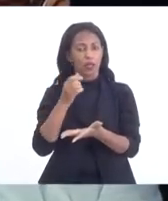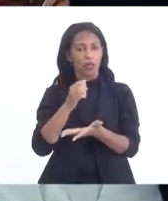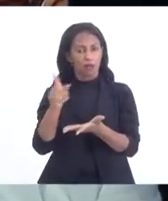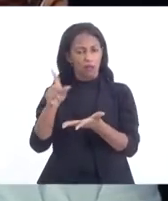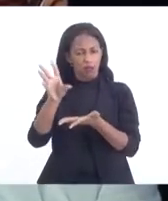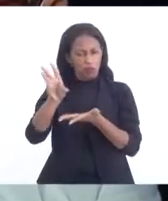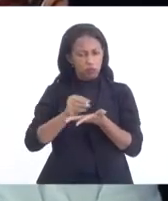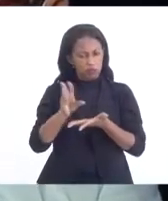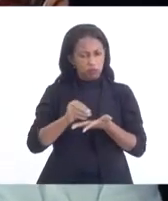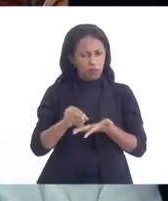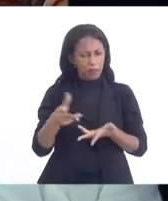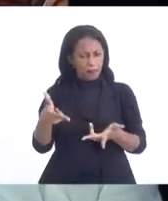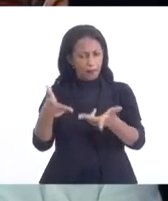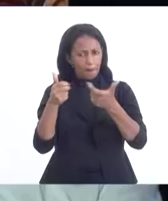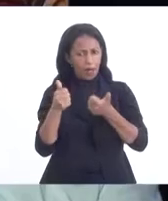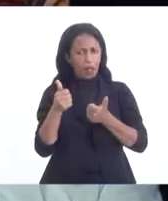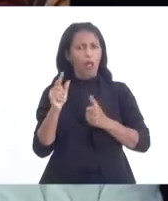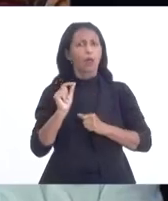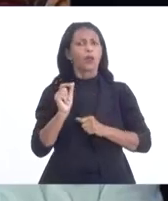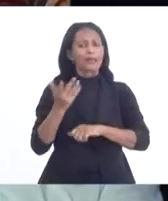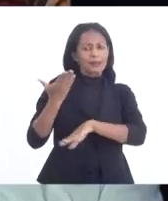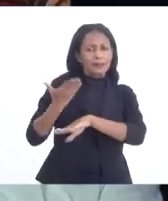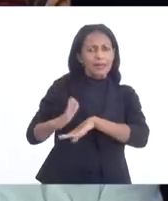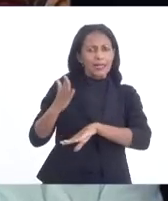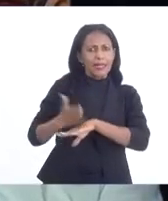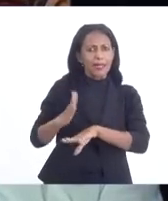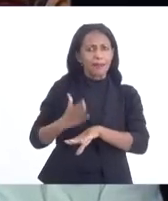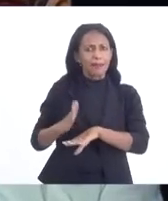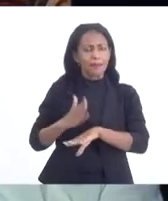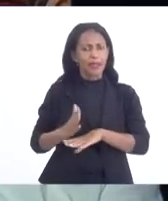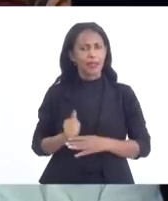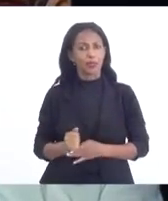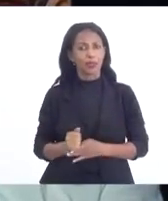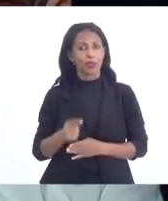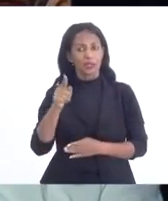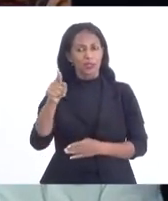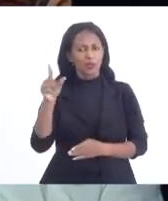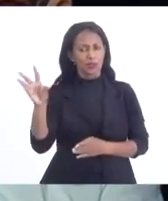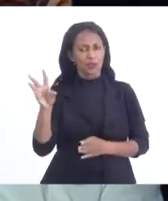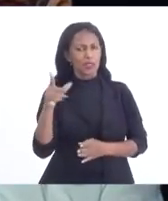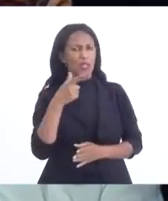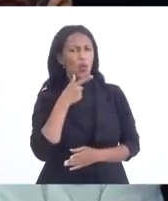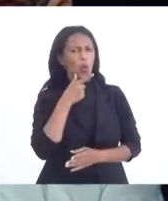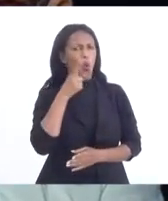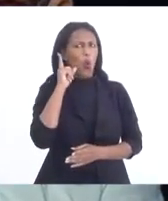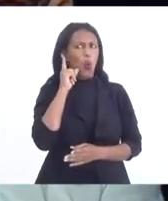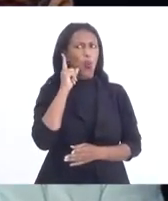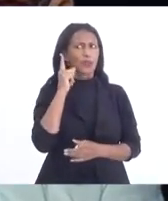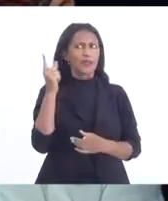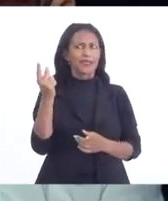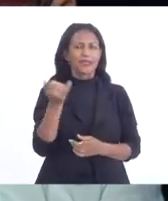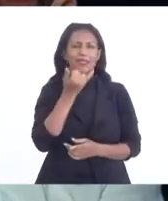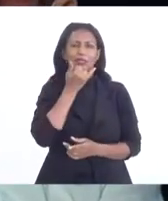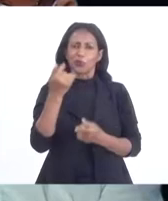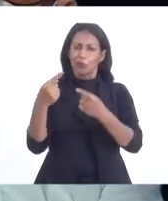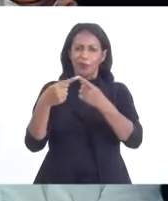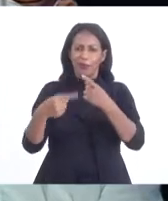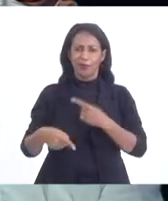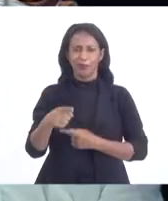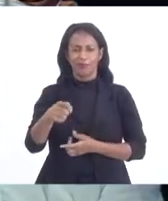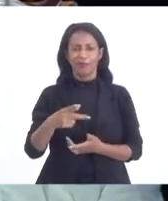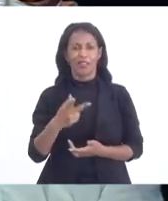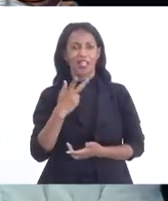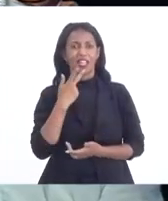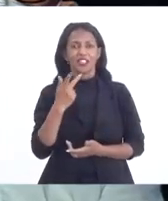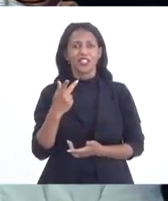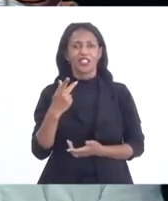anotou, que esse conhecimento é treinamento. Então, Aureliano, você colocou uma coisa ontem, que você me permita discordar, que diz o seguinte: a gente não